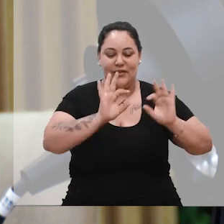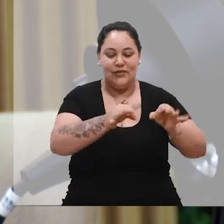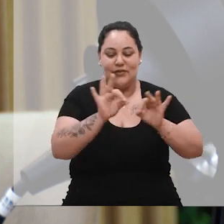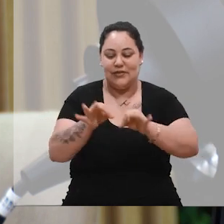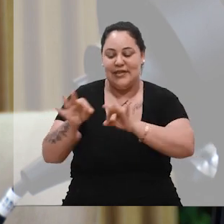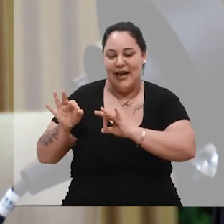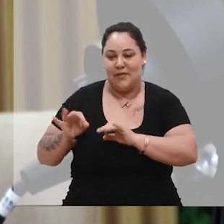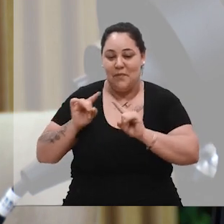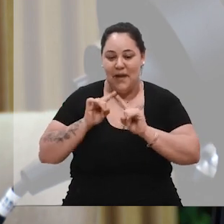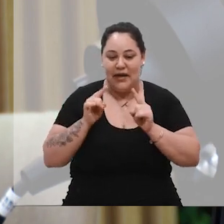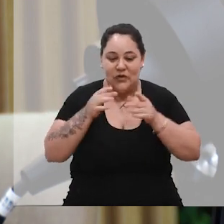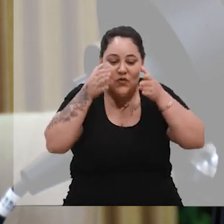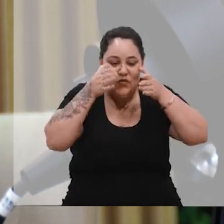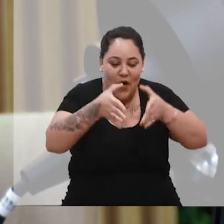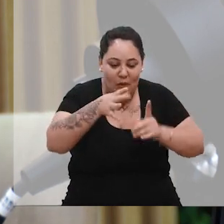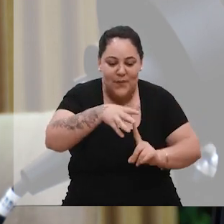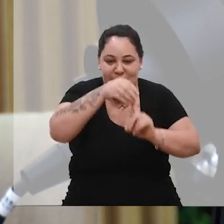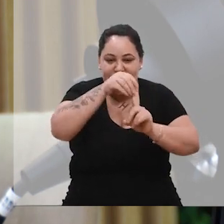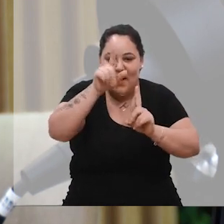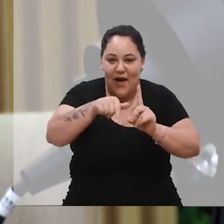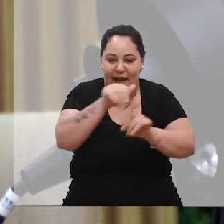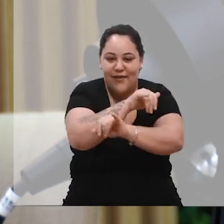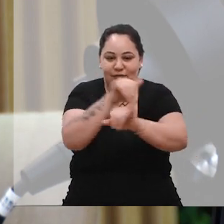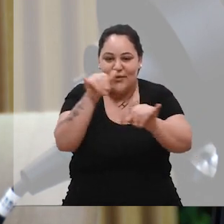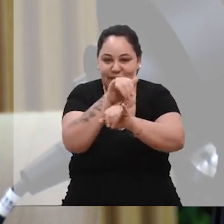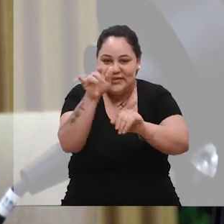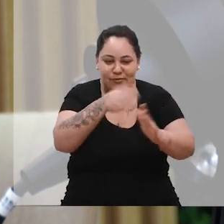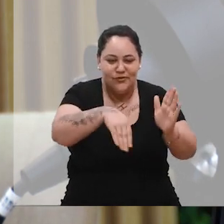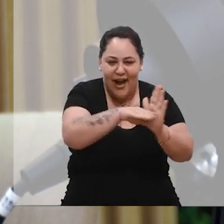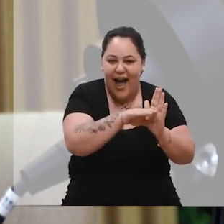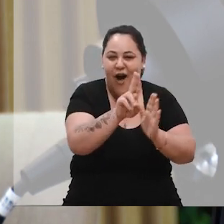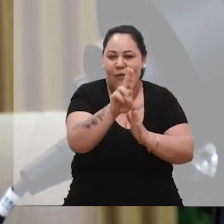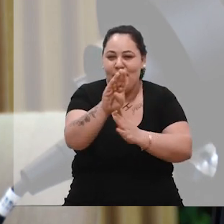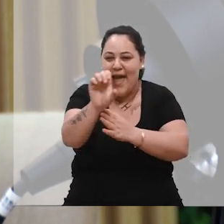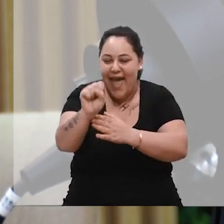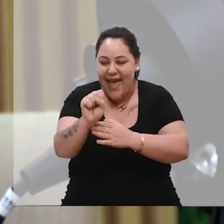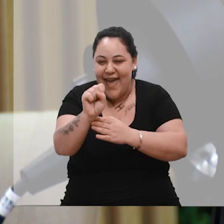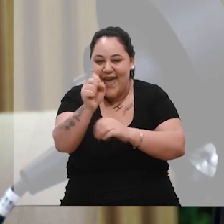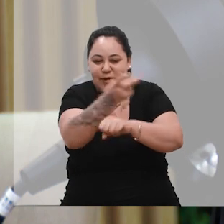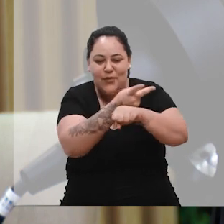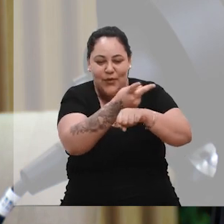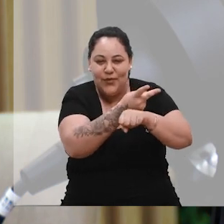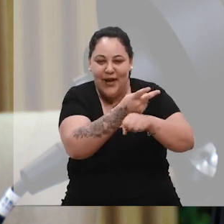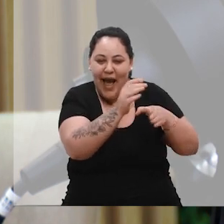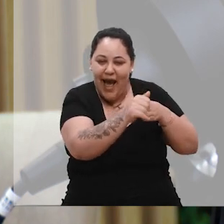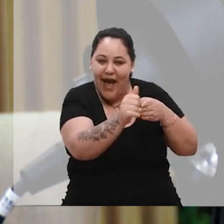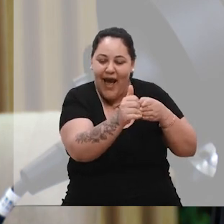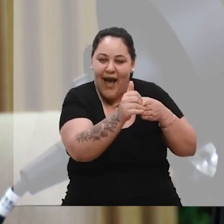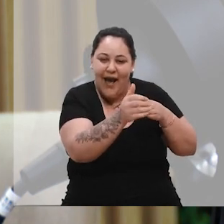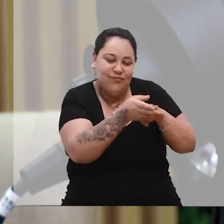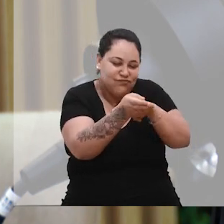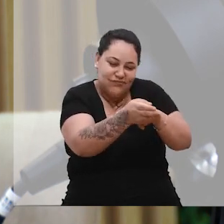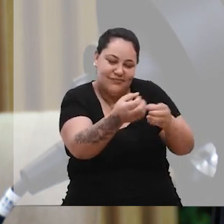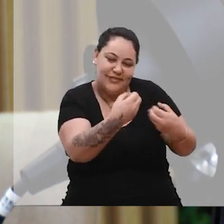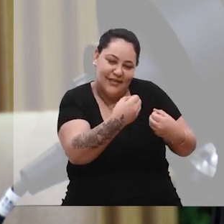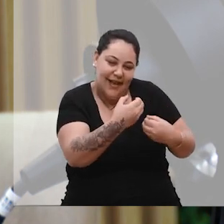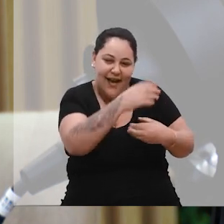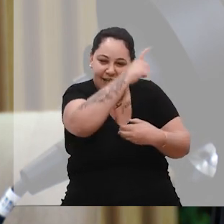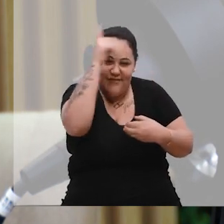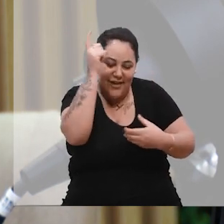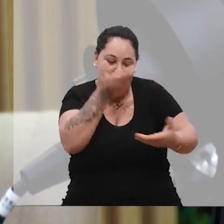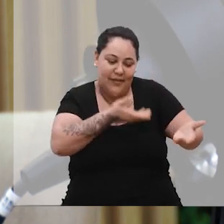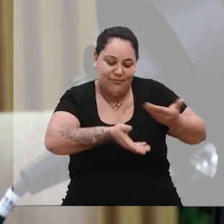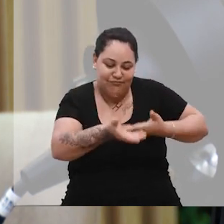Mas o foco principal é em informação e ir lá no postinho de saúde, procurar consultor em aleitamento materno,